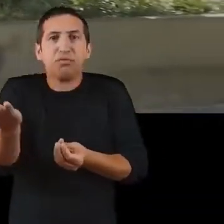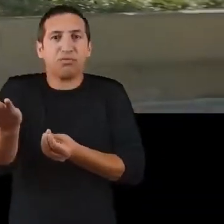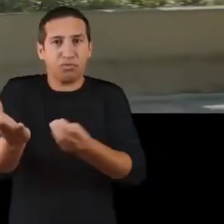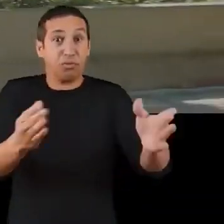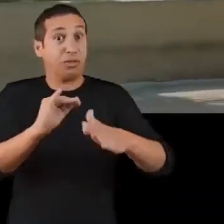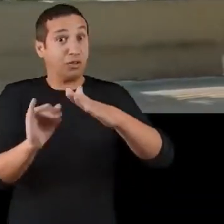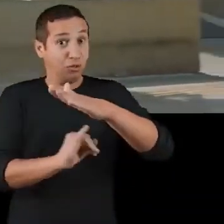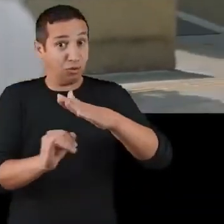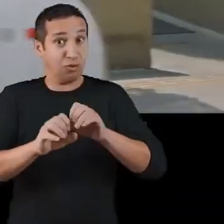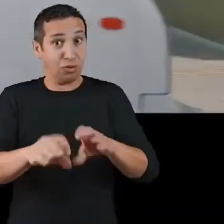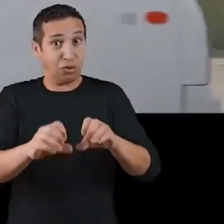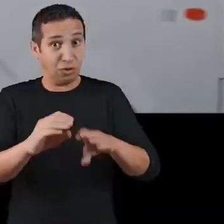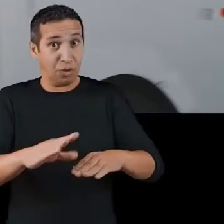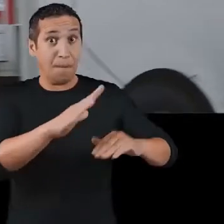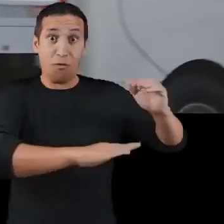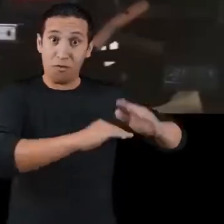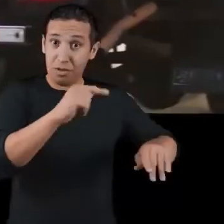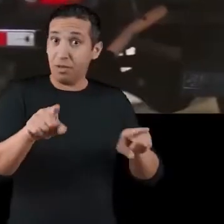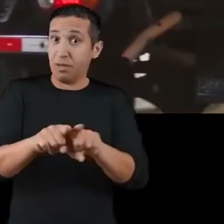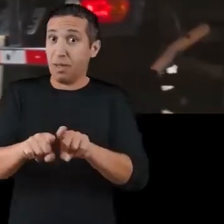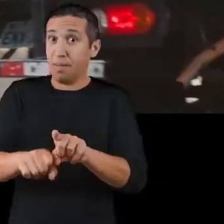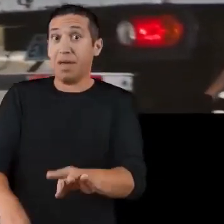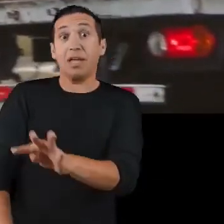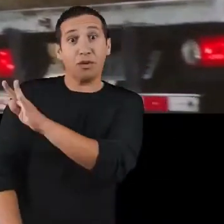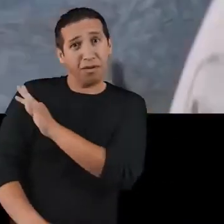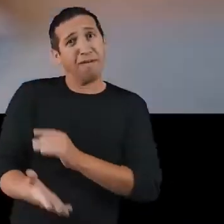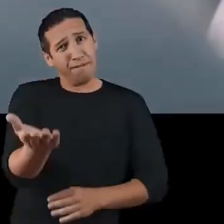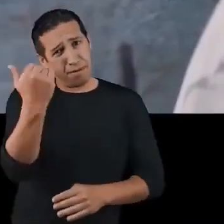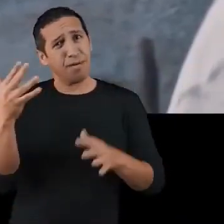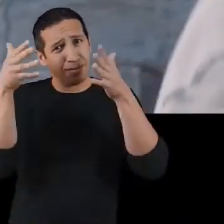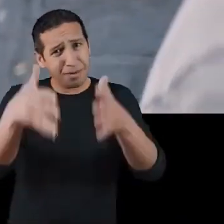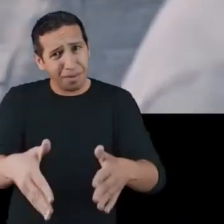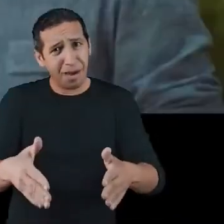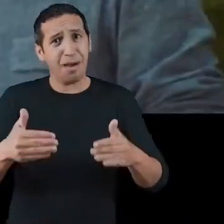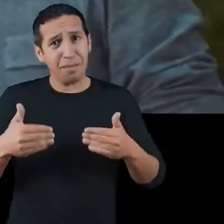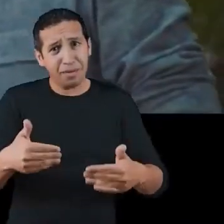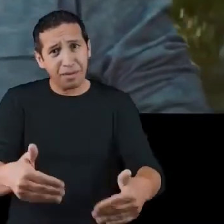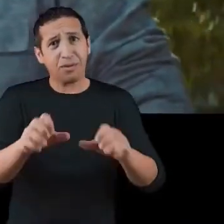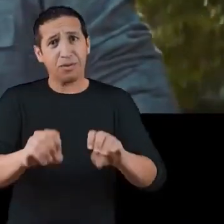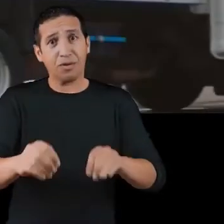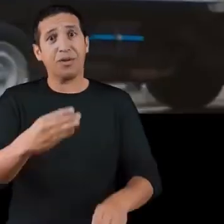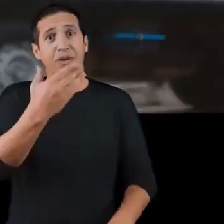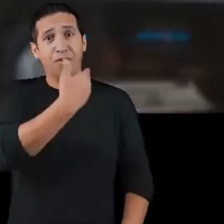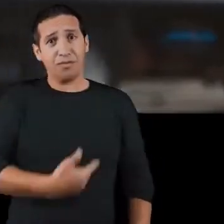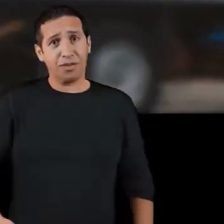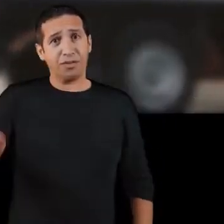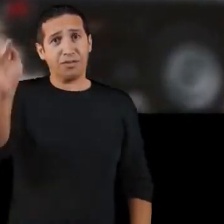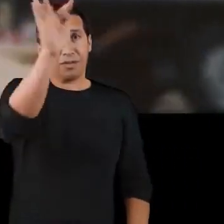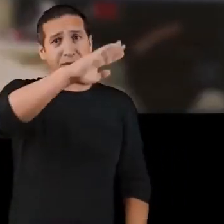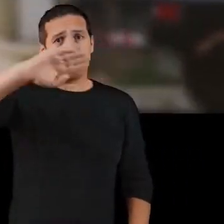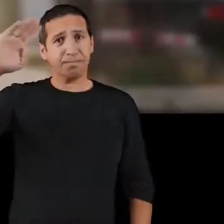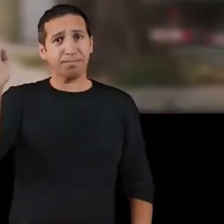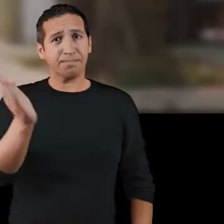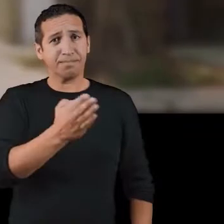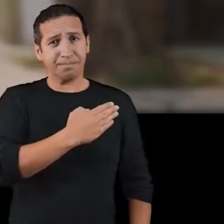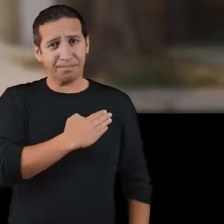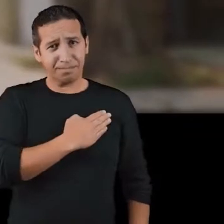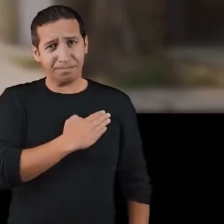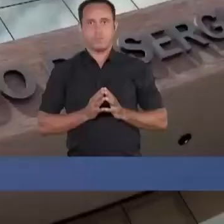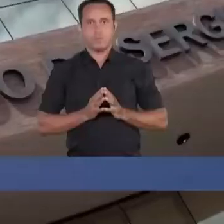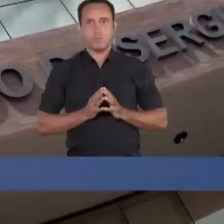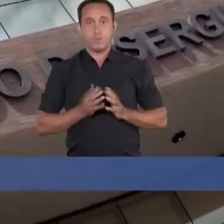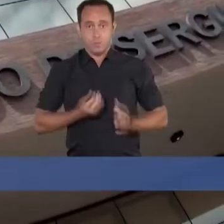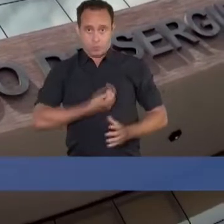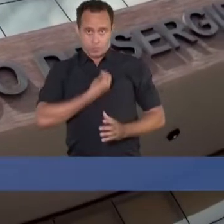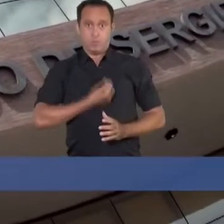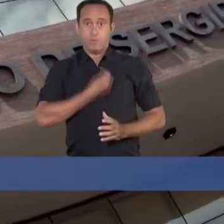ensino de educação profissional e tecnológica, venham fazer parte deste sistema. Ministério da Educação, Governo Federal, Pátria Amada